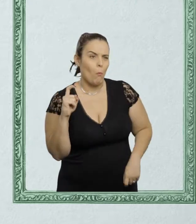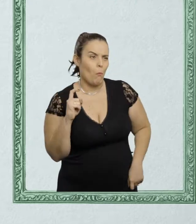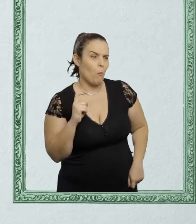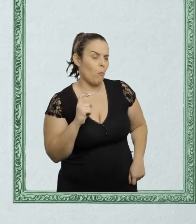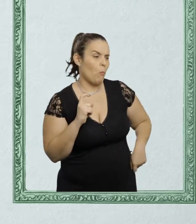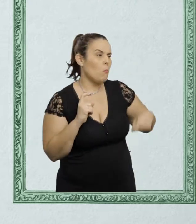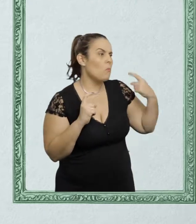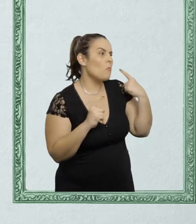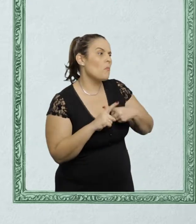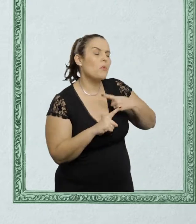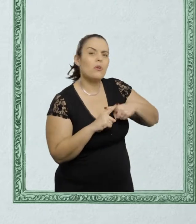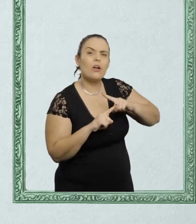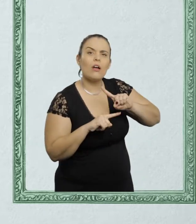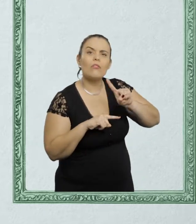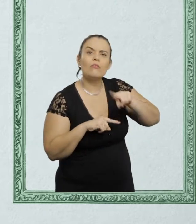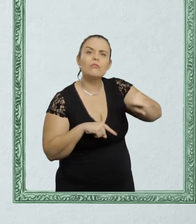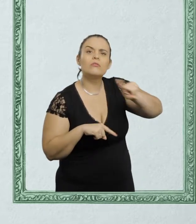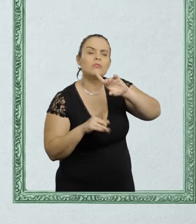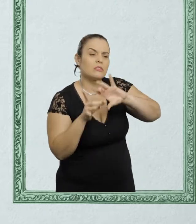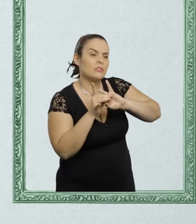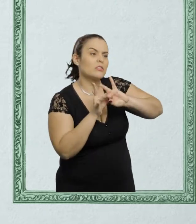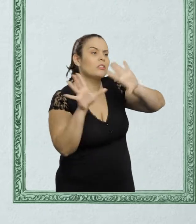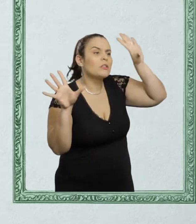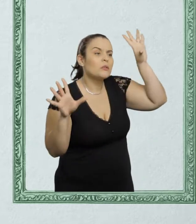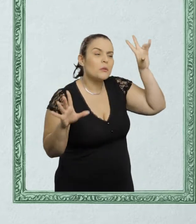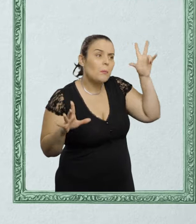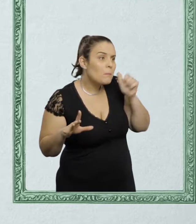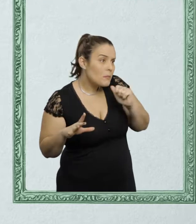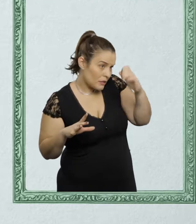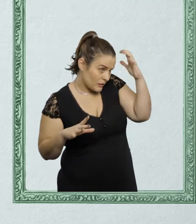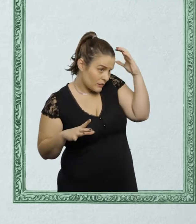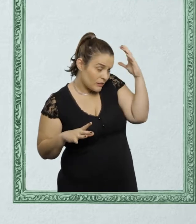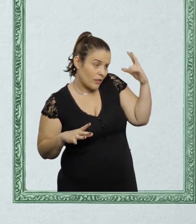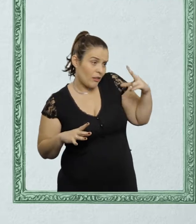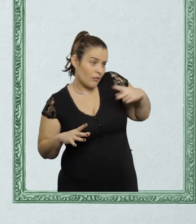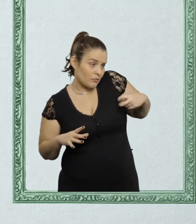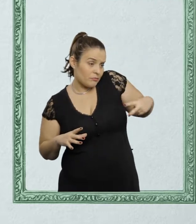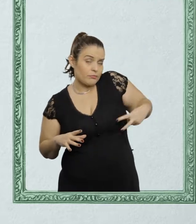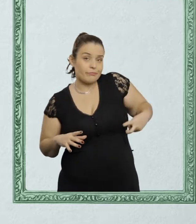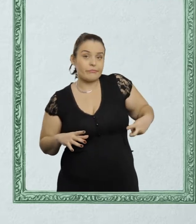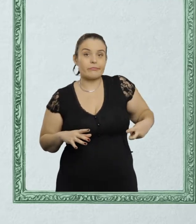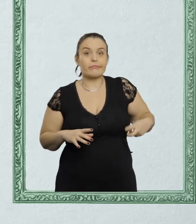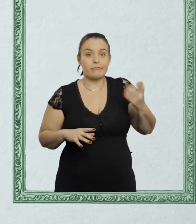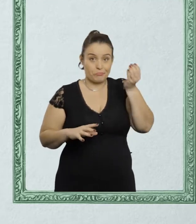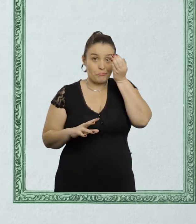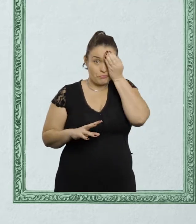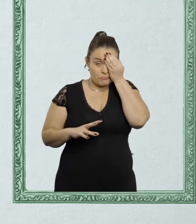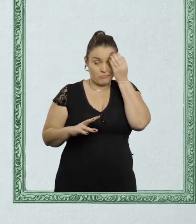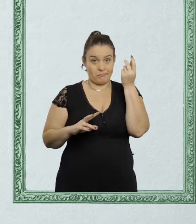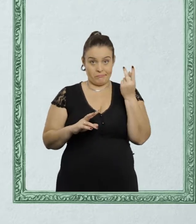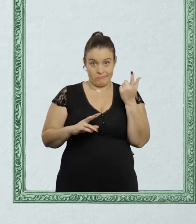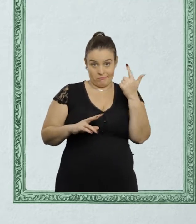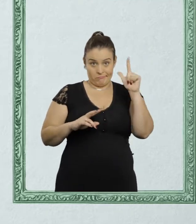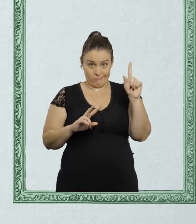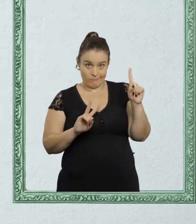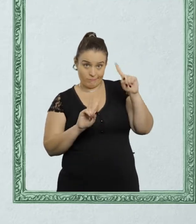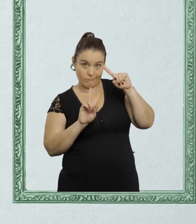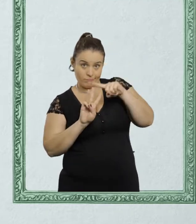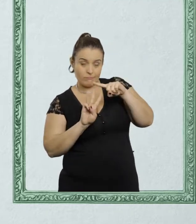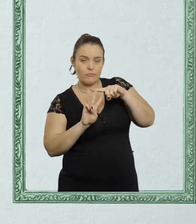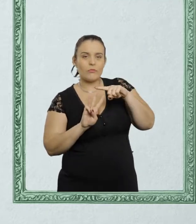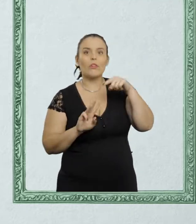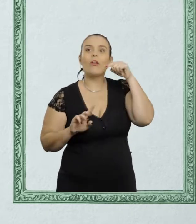e disse: Por que vocês soltaram a princesa Tigrinha? O pirata Starkley